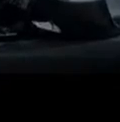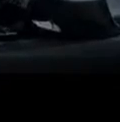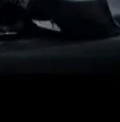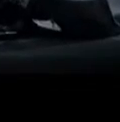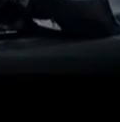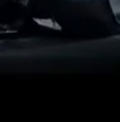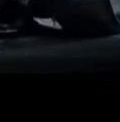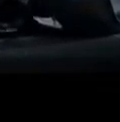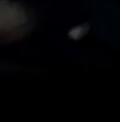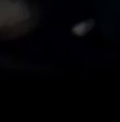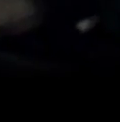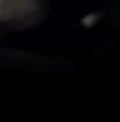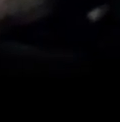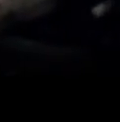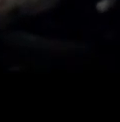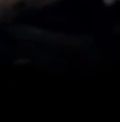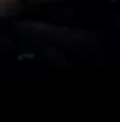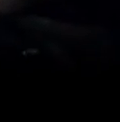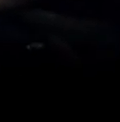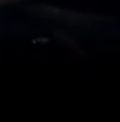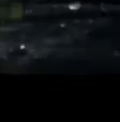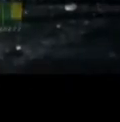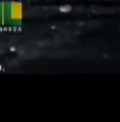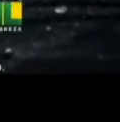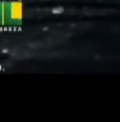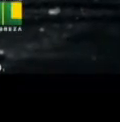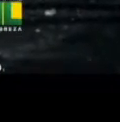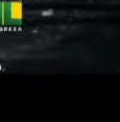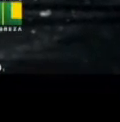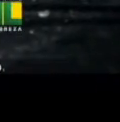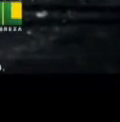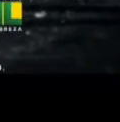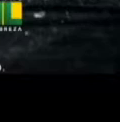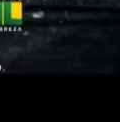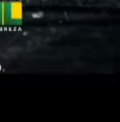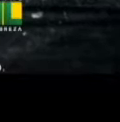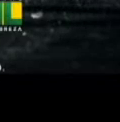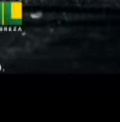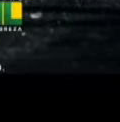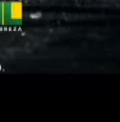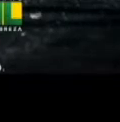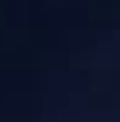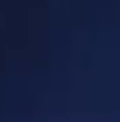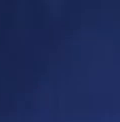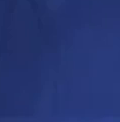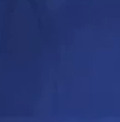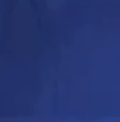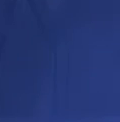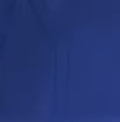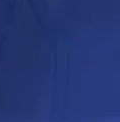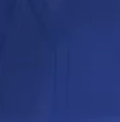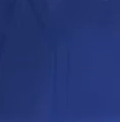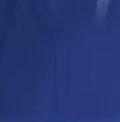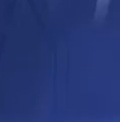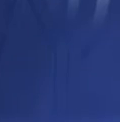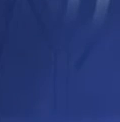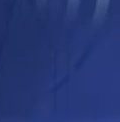Trânsito sem celular. Atenda a esse chamado. Seja você a mudança no trânsito.